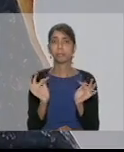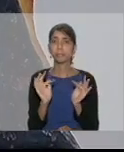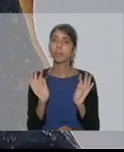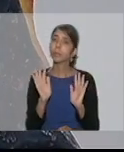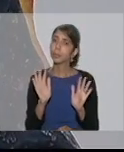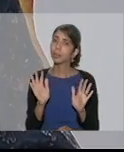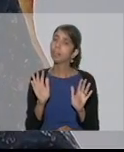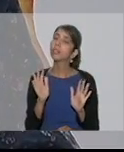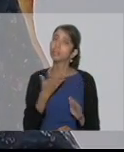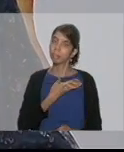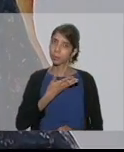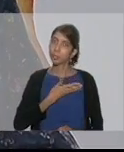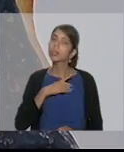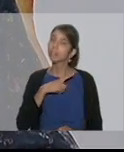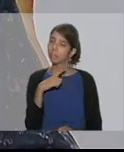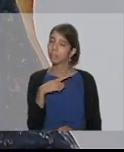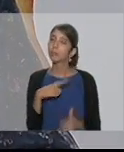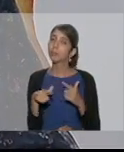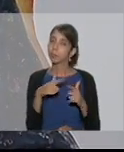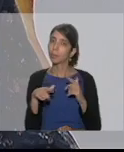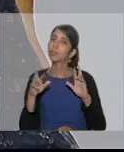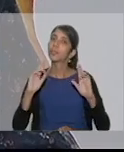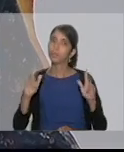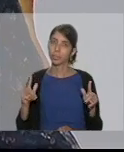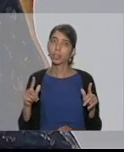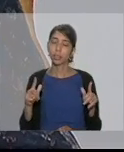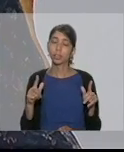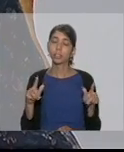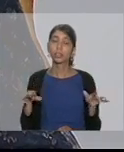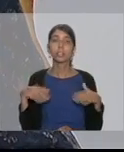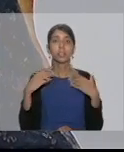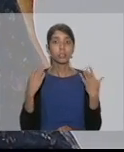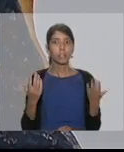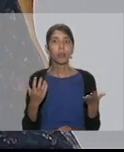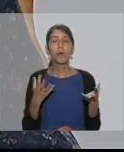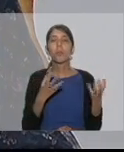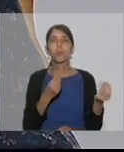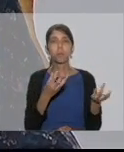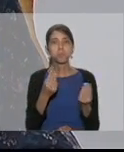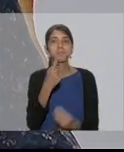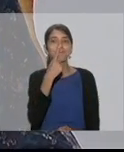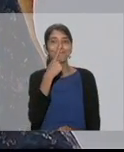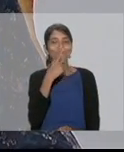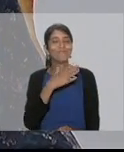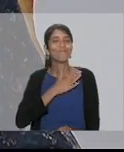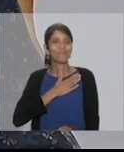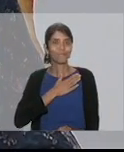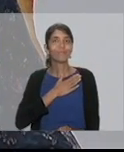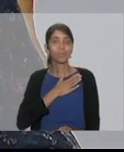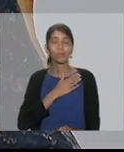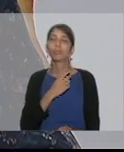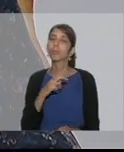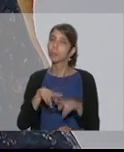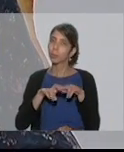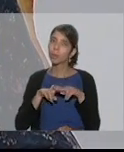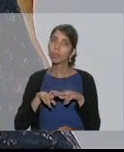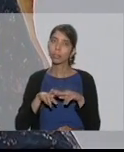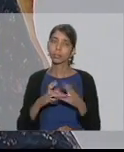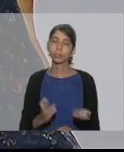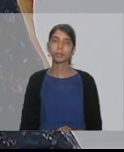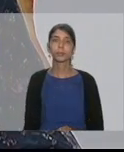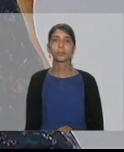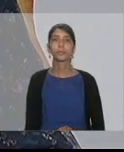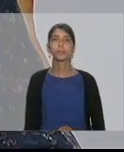mas ela tem amigas que vivem situações diferentes, sabe? Então, tem muita identificação com a Melissa, né? Por conta